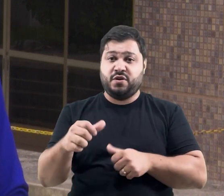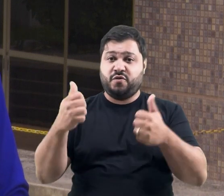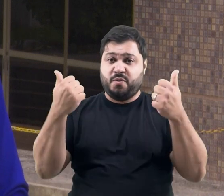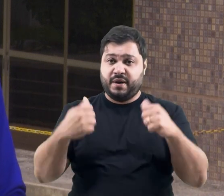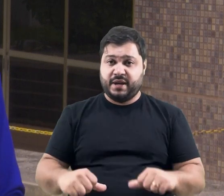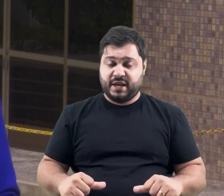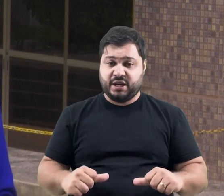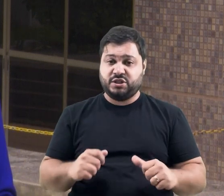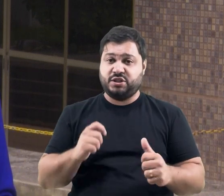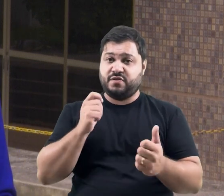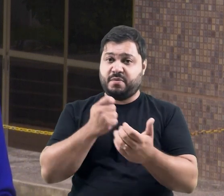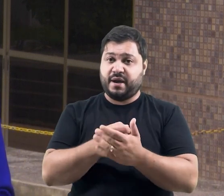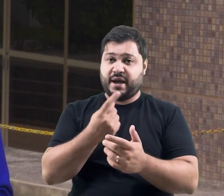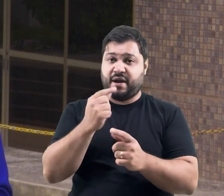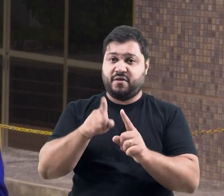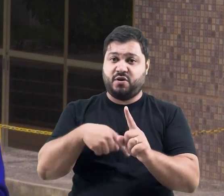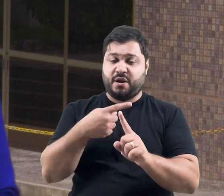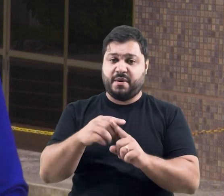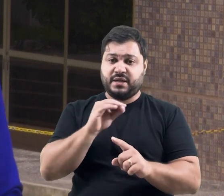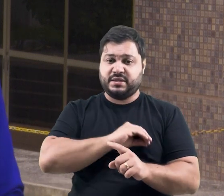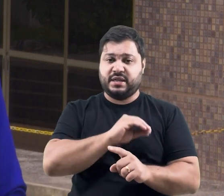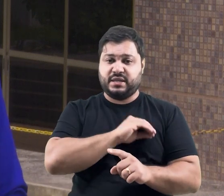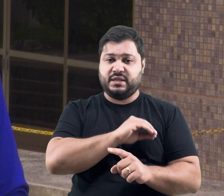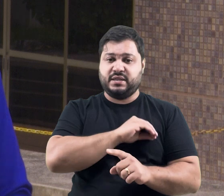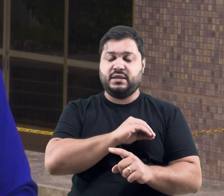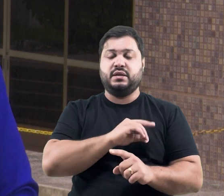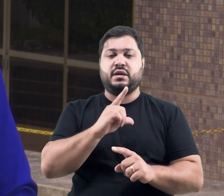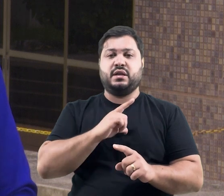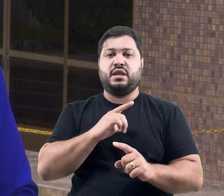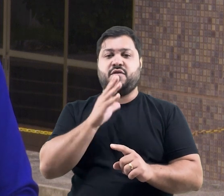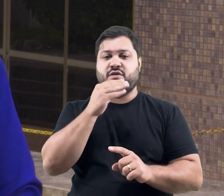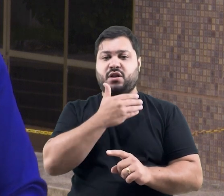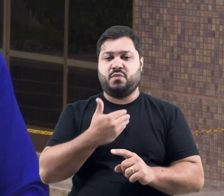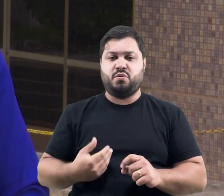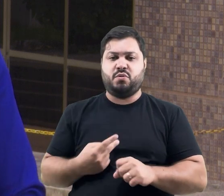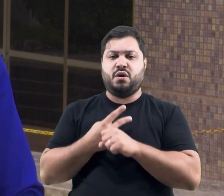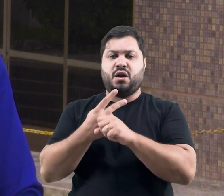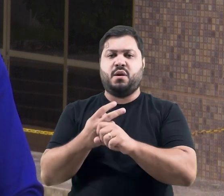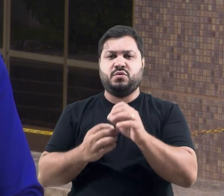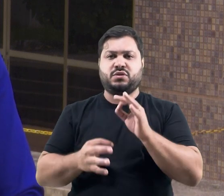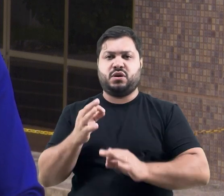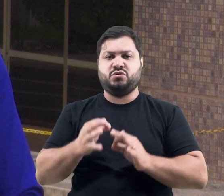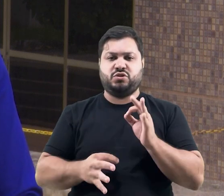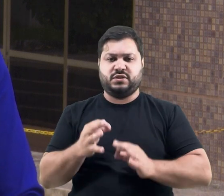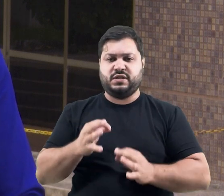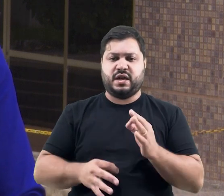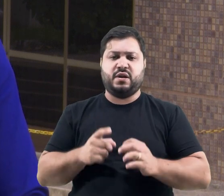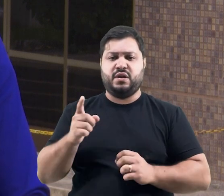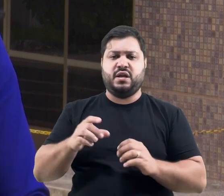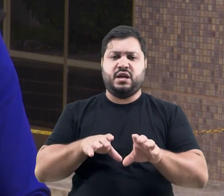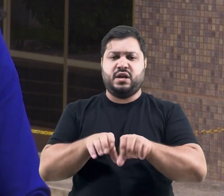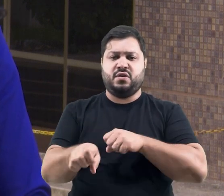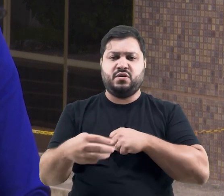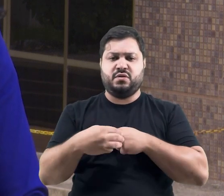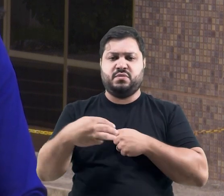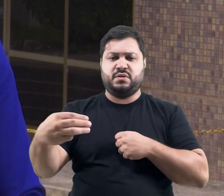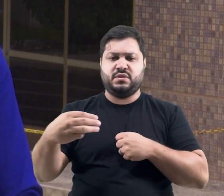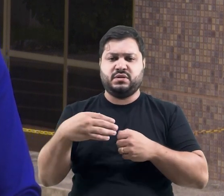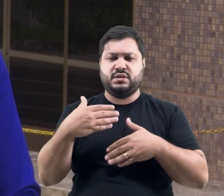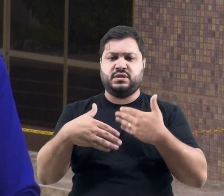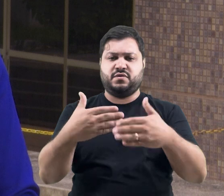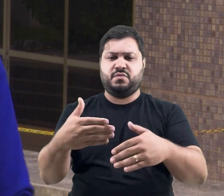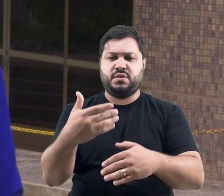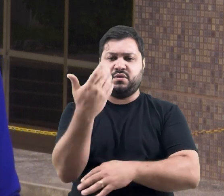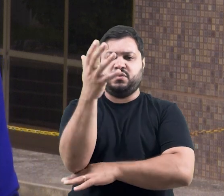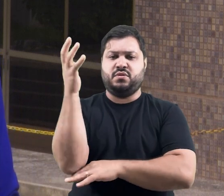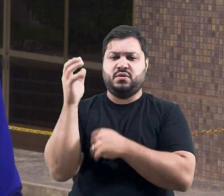qualificação. E foi uma negativa em pagar o valor a mais na remuneração que levou um servidor público a buscar o judiciário. Ele concluiu